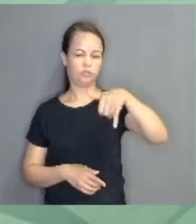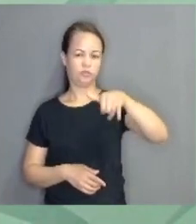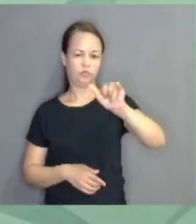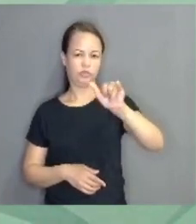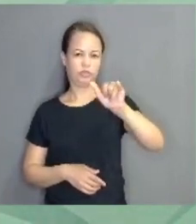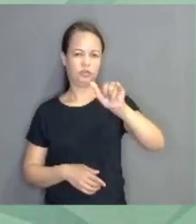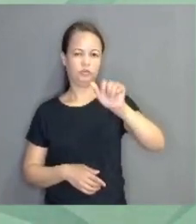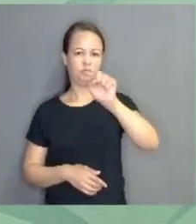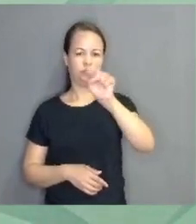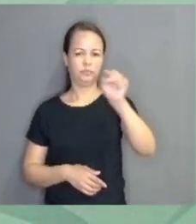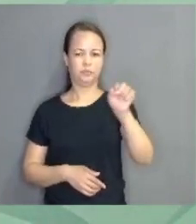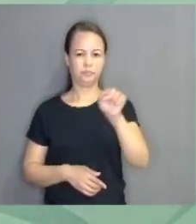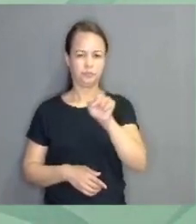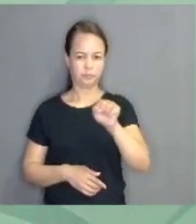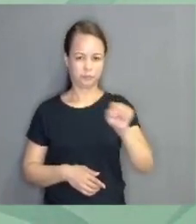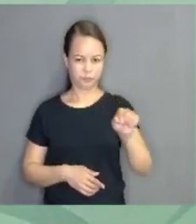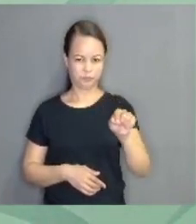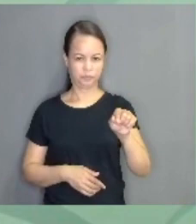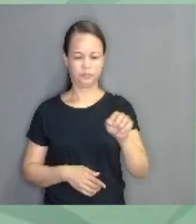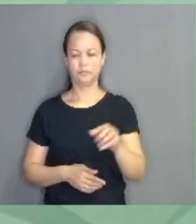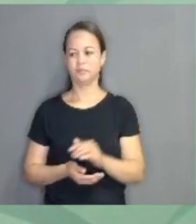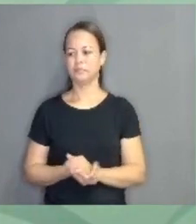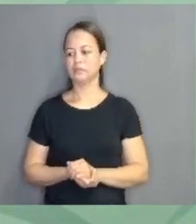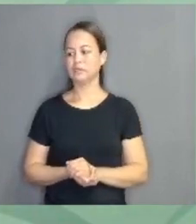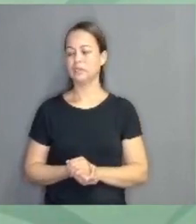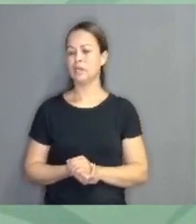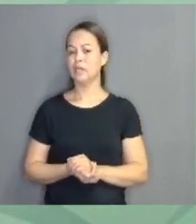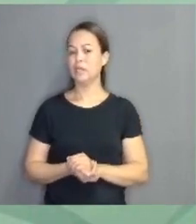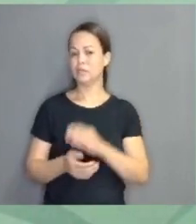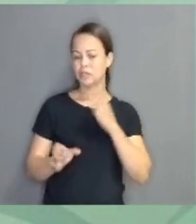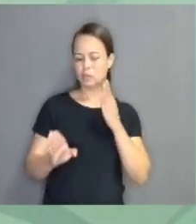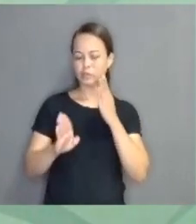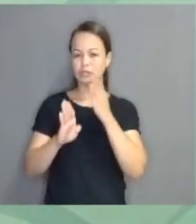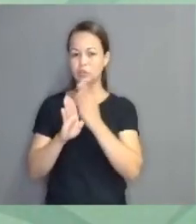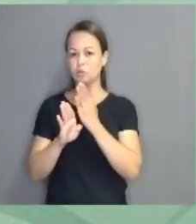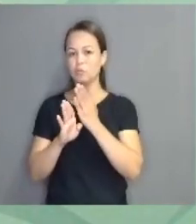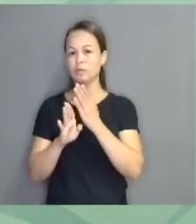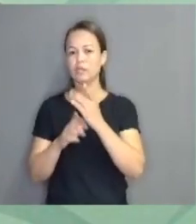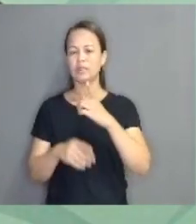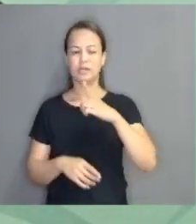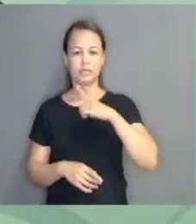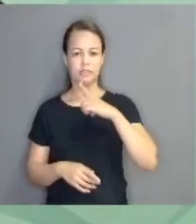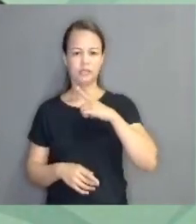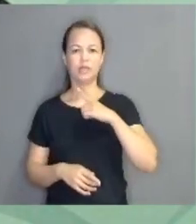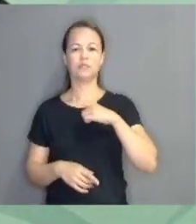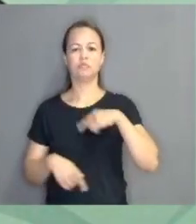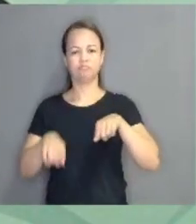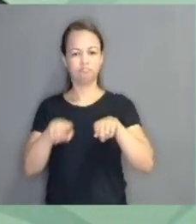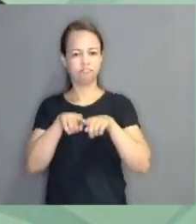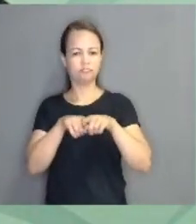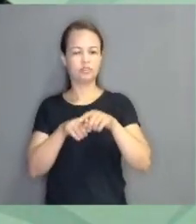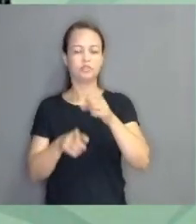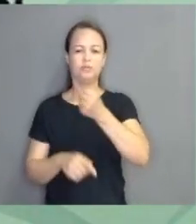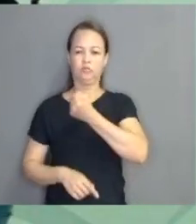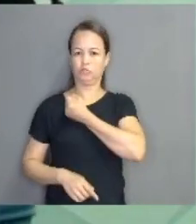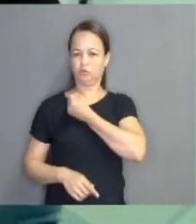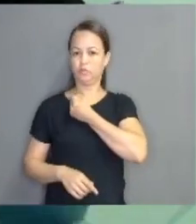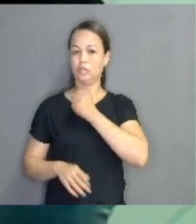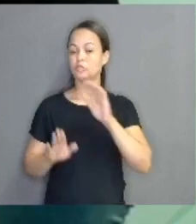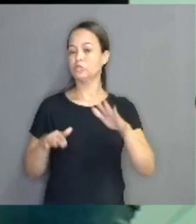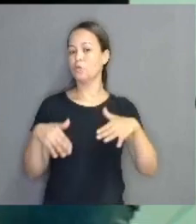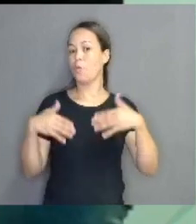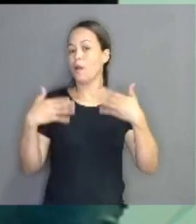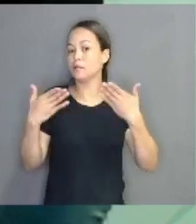Y e o Z. E eu descobri que nós também temos os números. E quais são esses